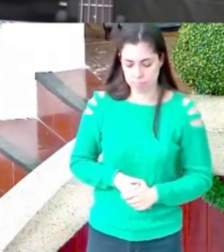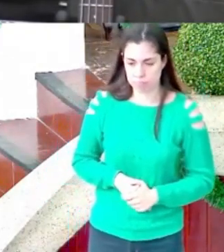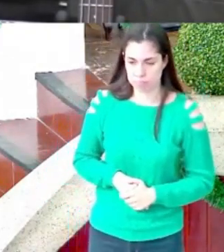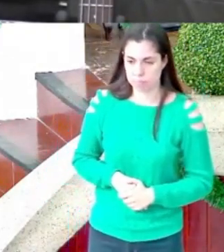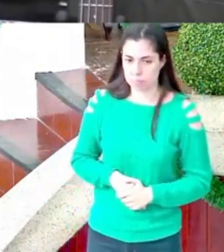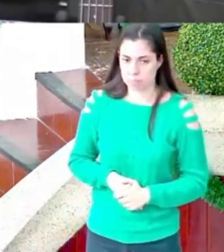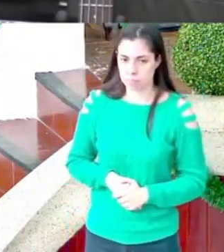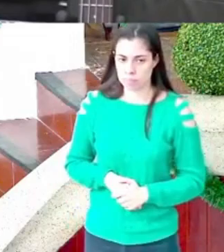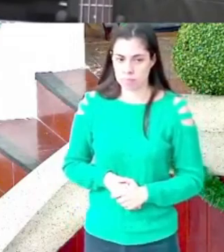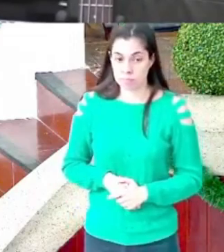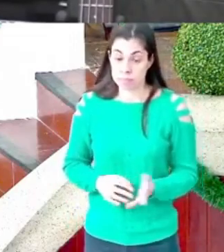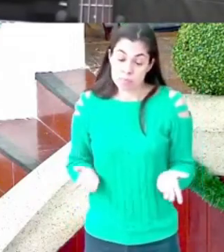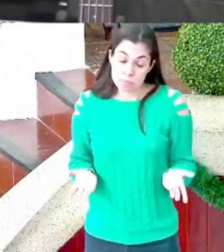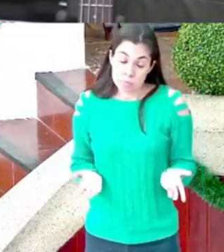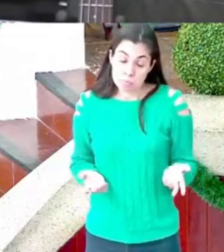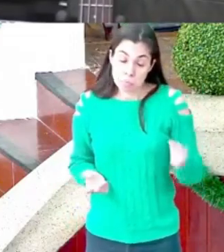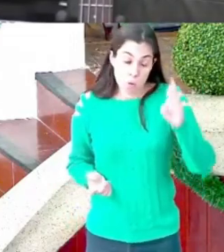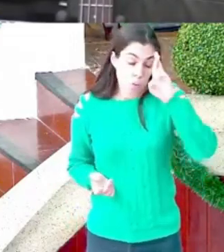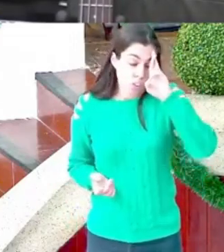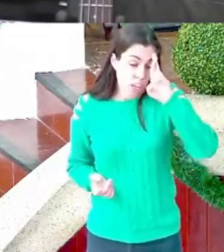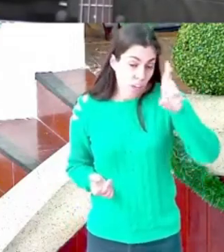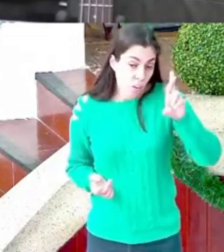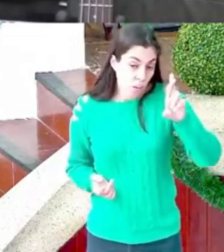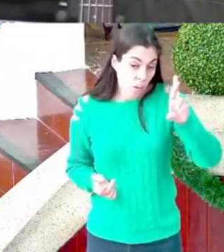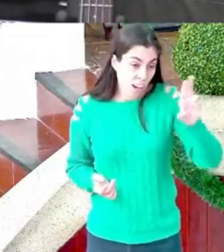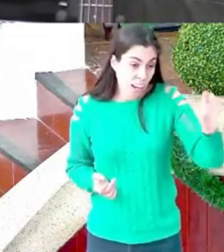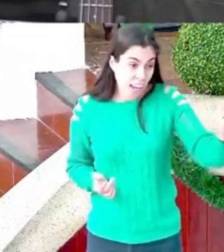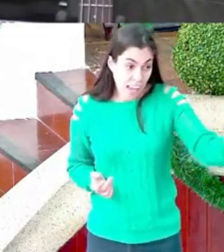o Senhor conhece o coração de cada um de nós.